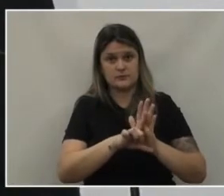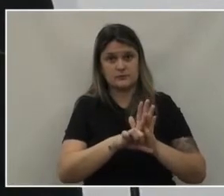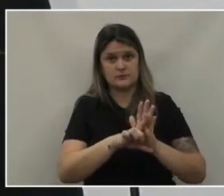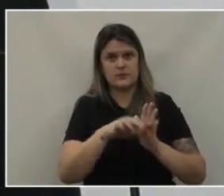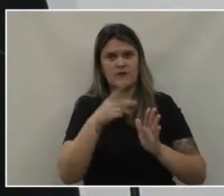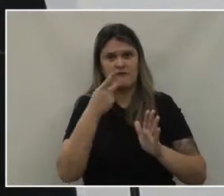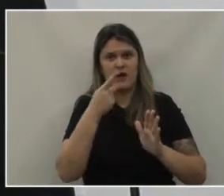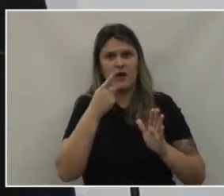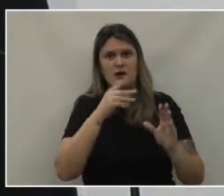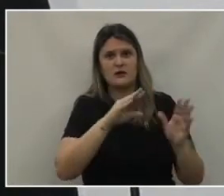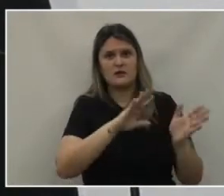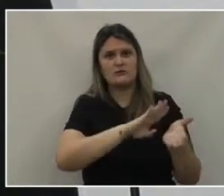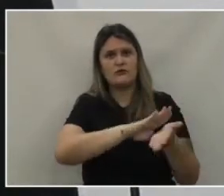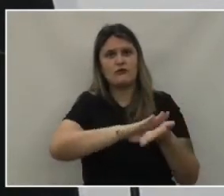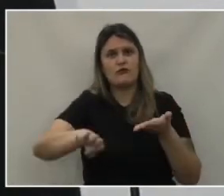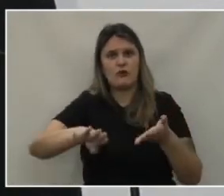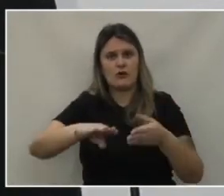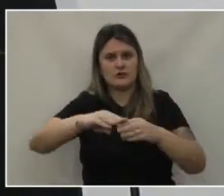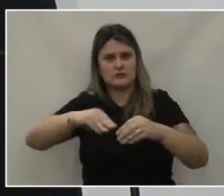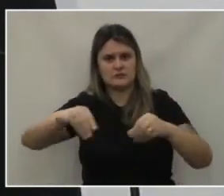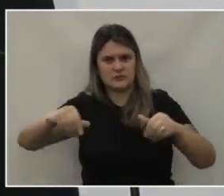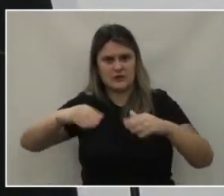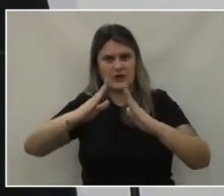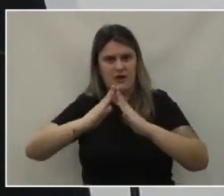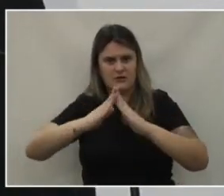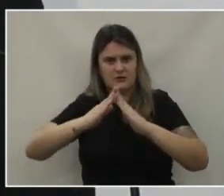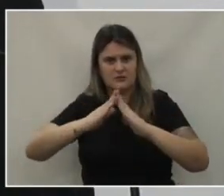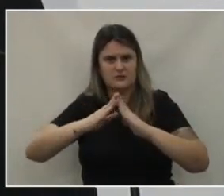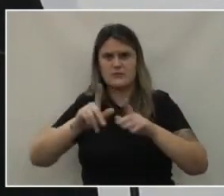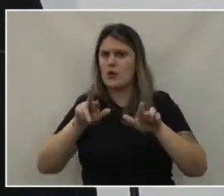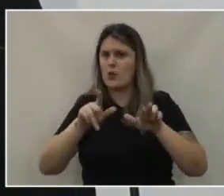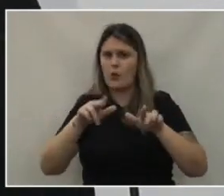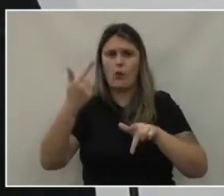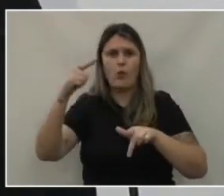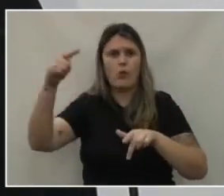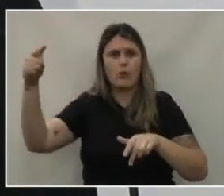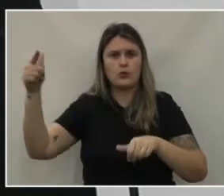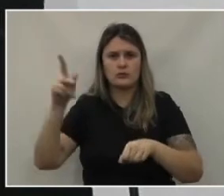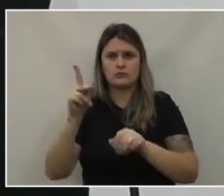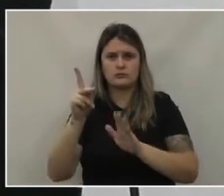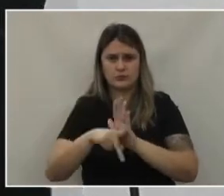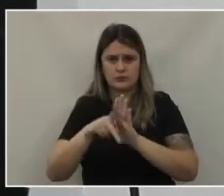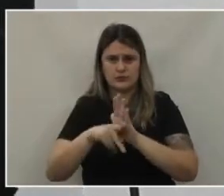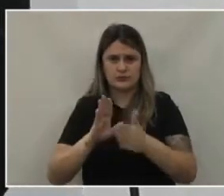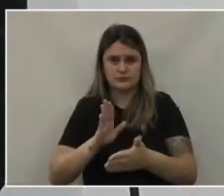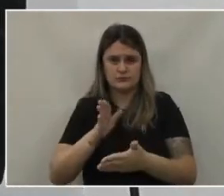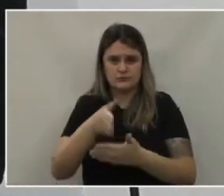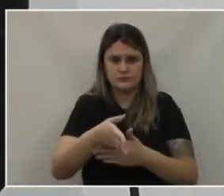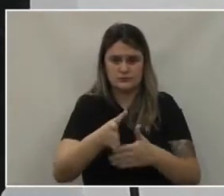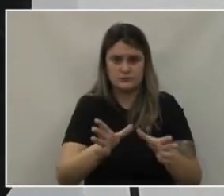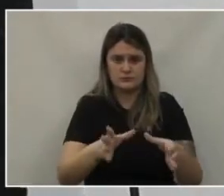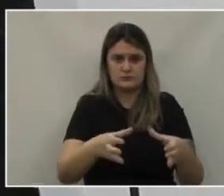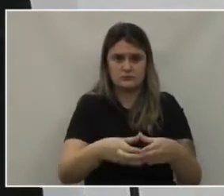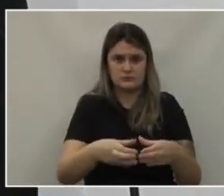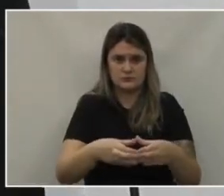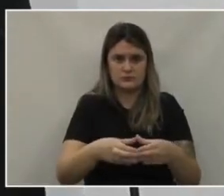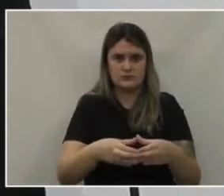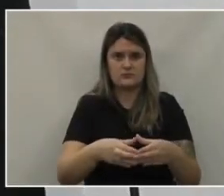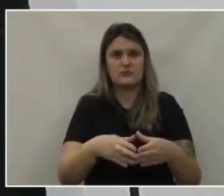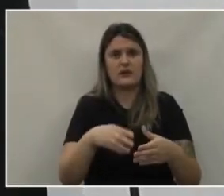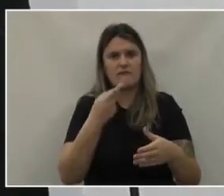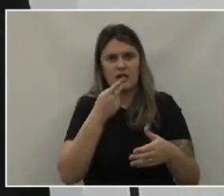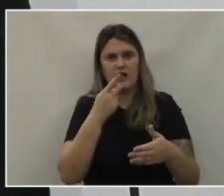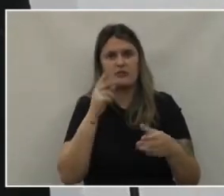de desapropriação. Assim como todos os outros projetos que entram nessa casa, quando é a questão de